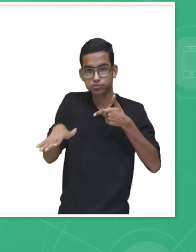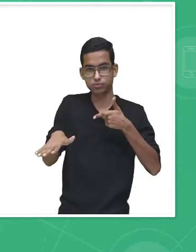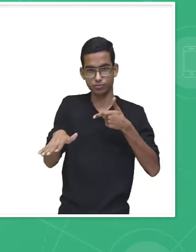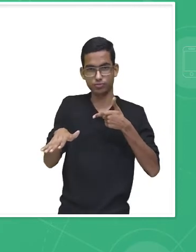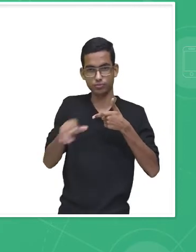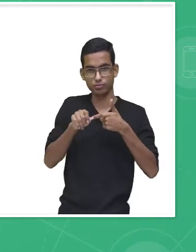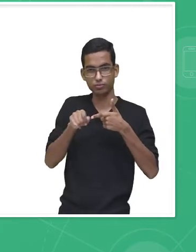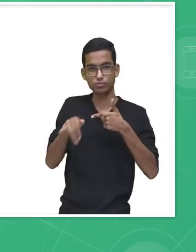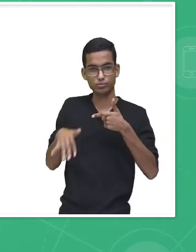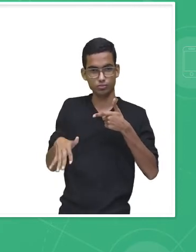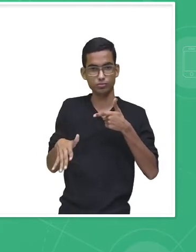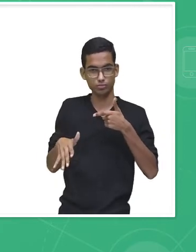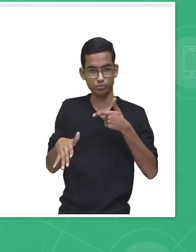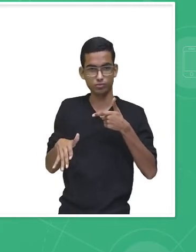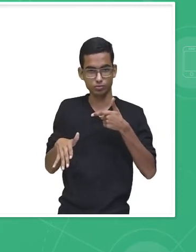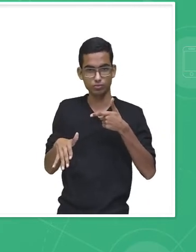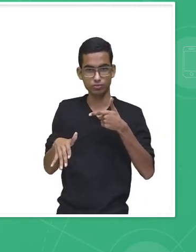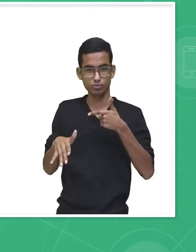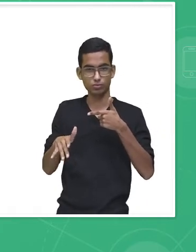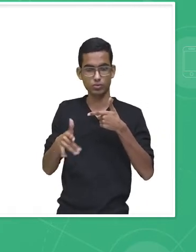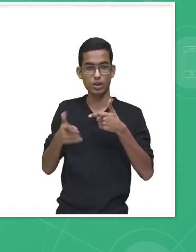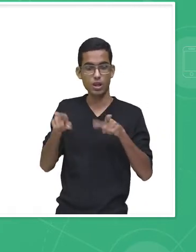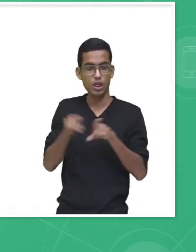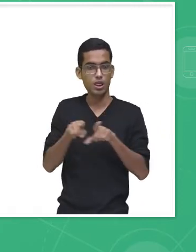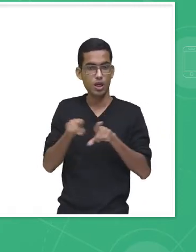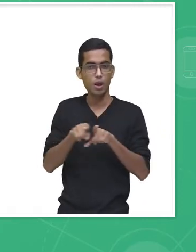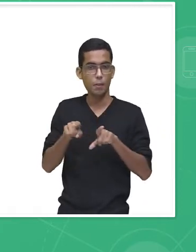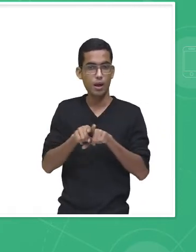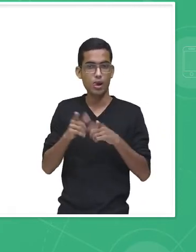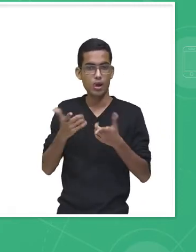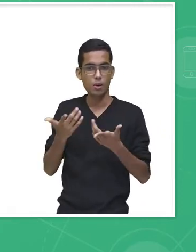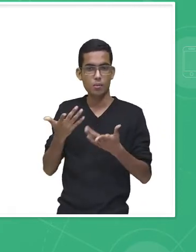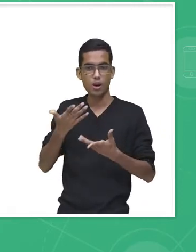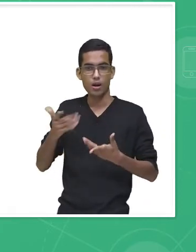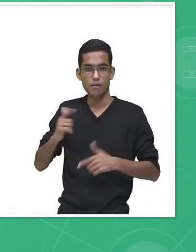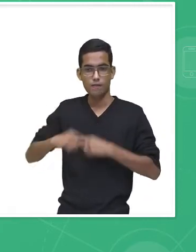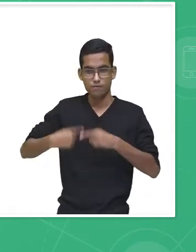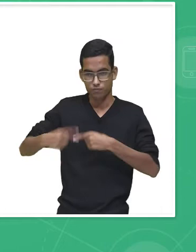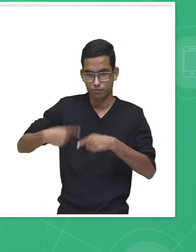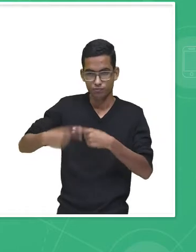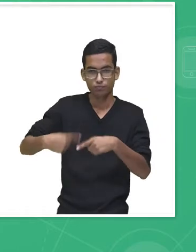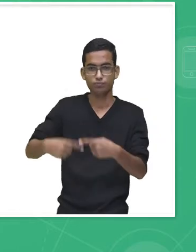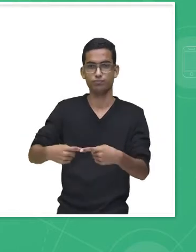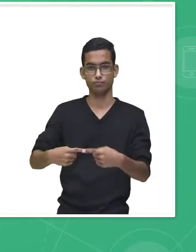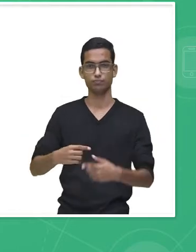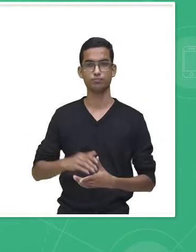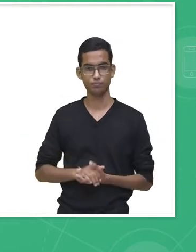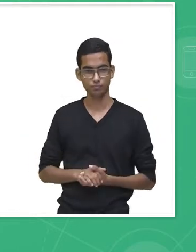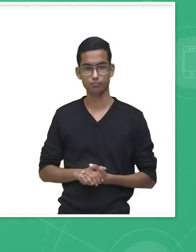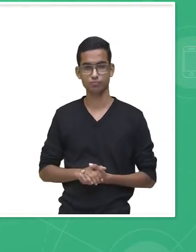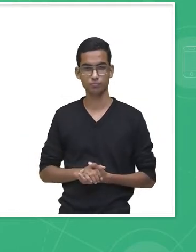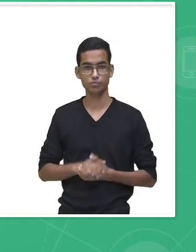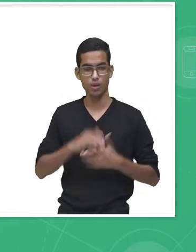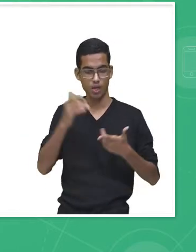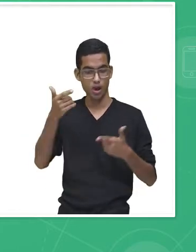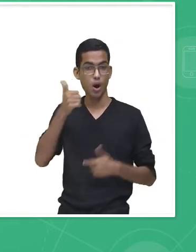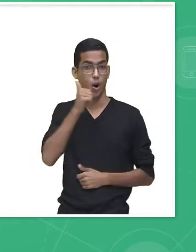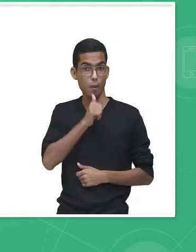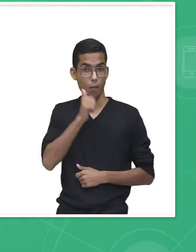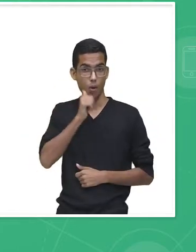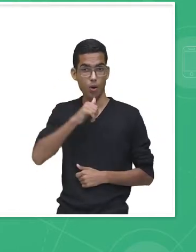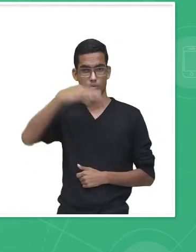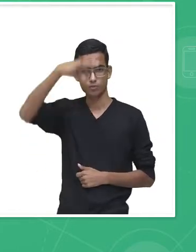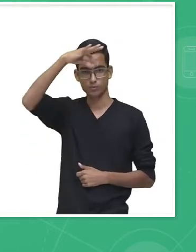servir também nos homens para parte reprodutora tá bom no caso das mulheres a uretra ela é mais curta